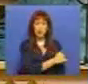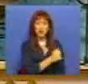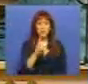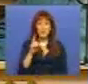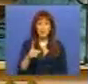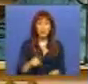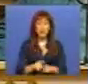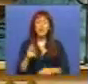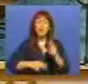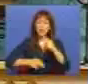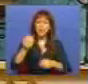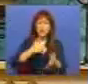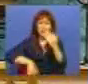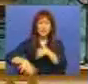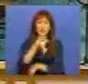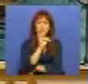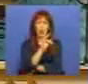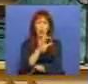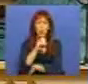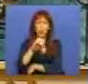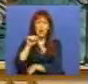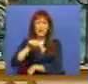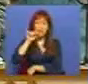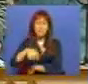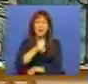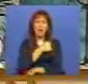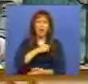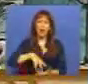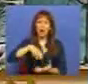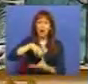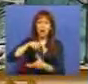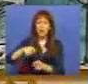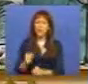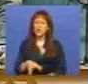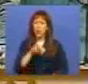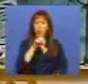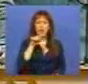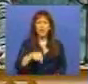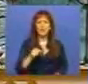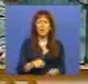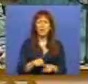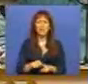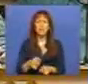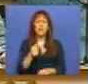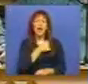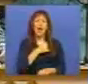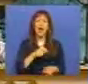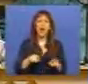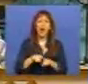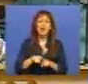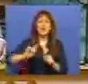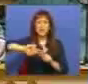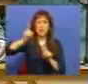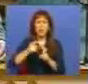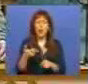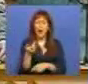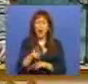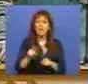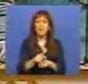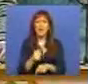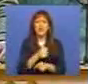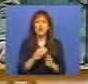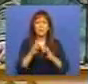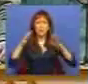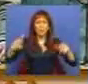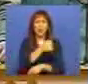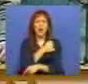2006 construíram-se mais de 400 mil fogos, são 80 mil fogos por ano. A taxa de crescimento da habitação nos últimos